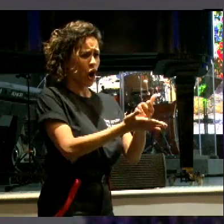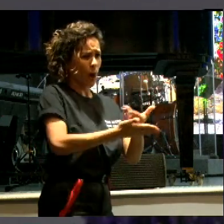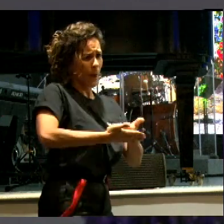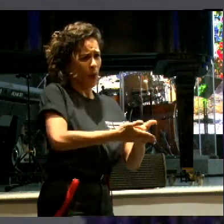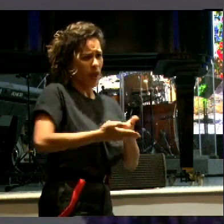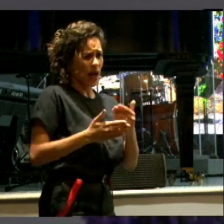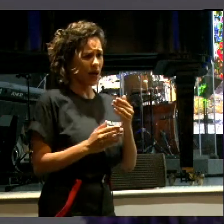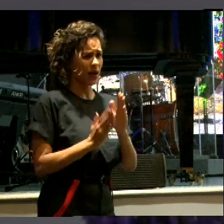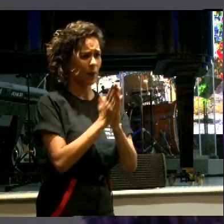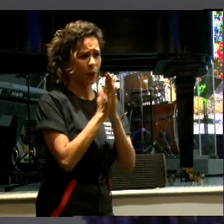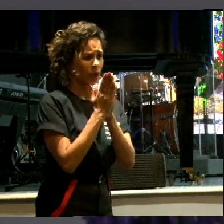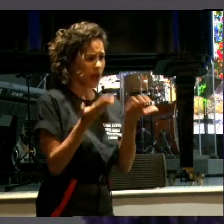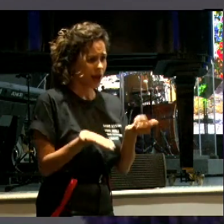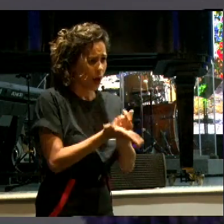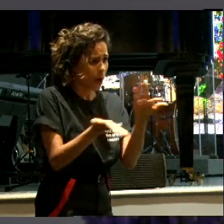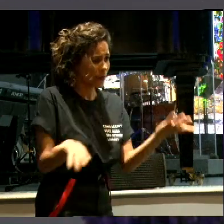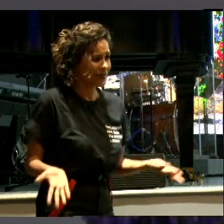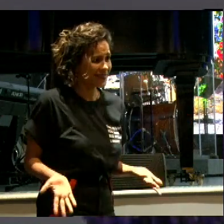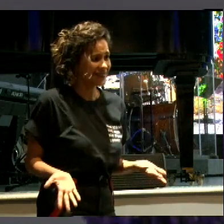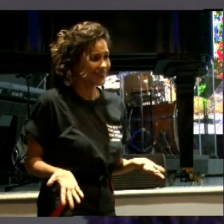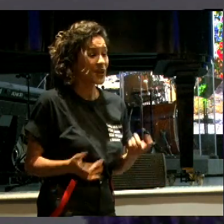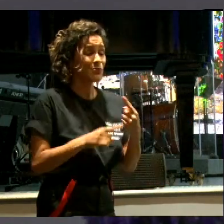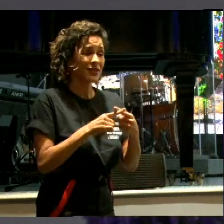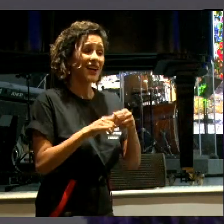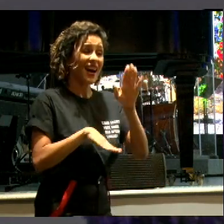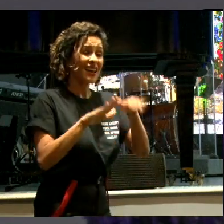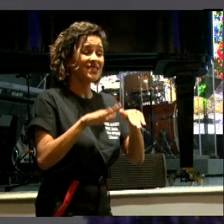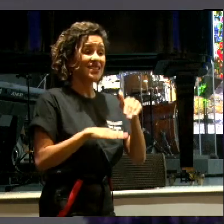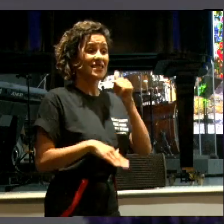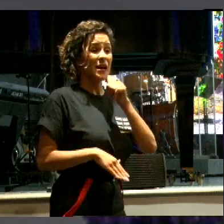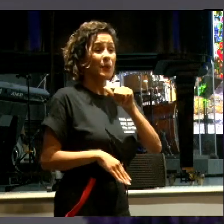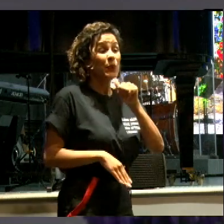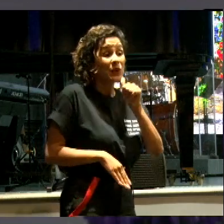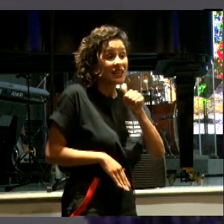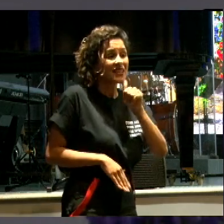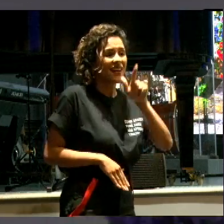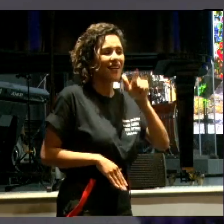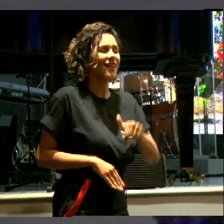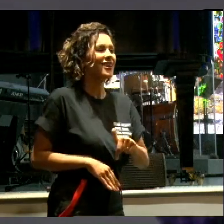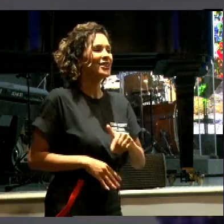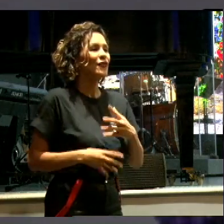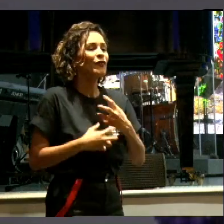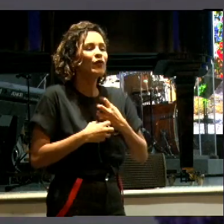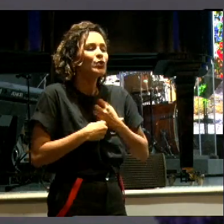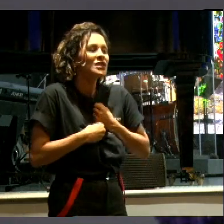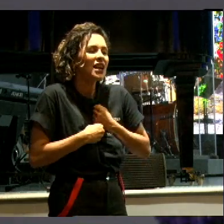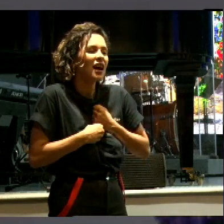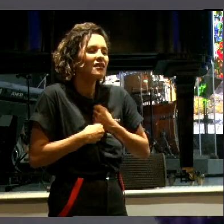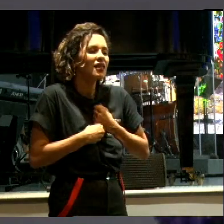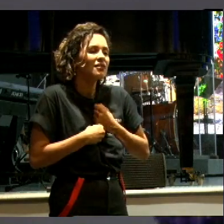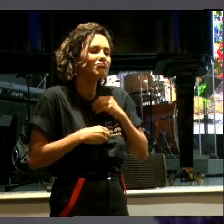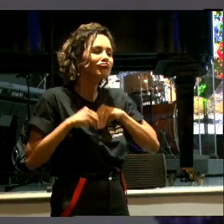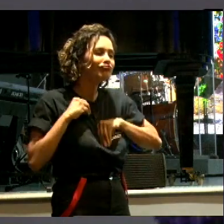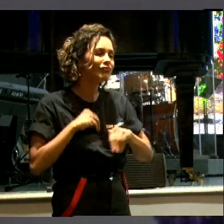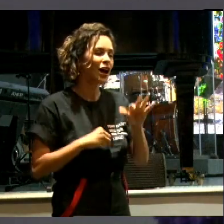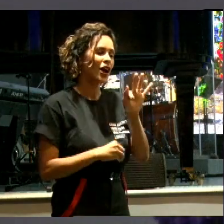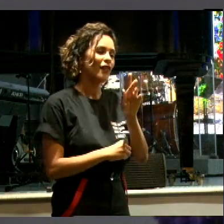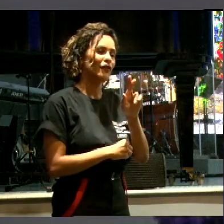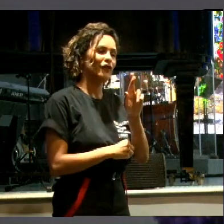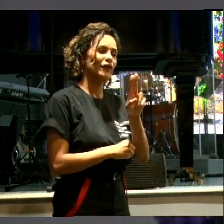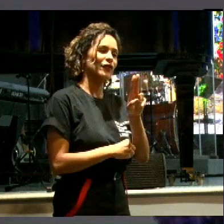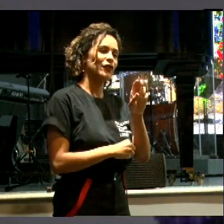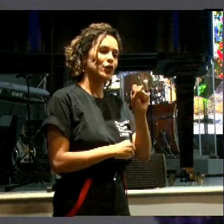Porque quantas mães querem viver em cima dos seus filhos? E fora,